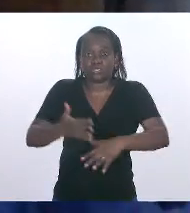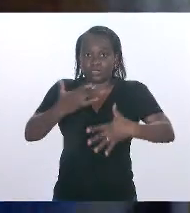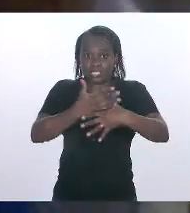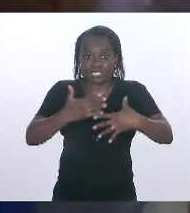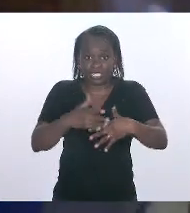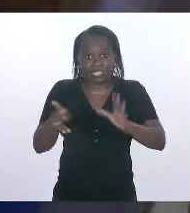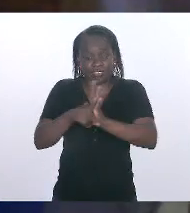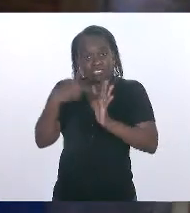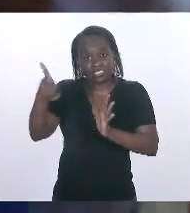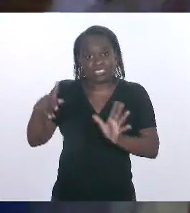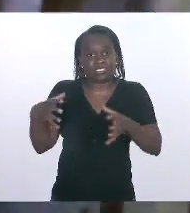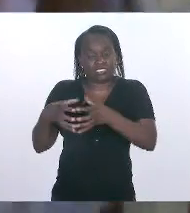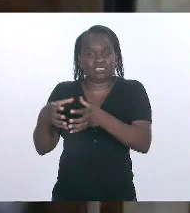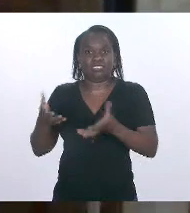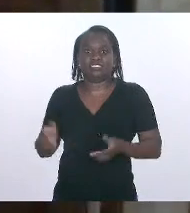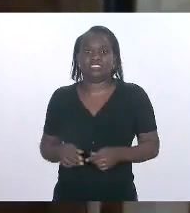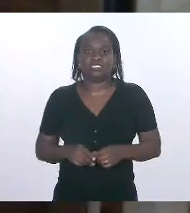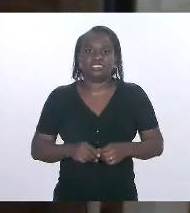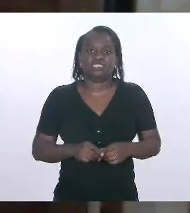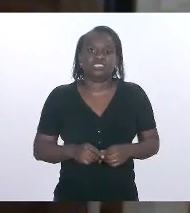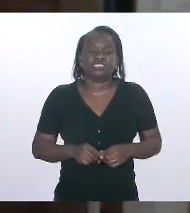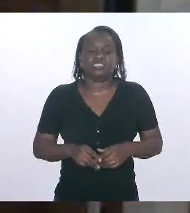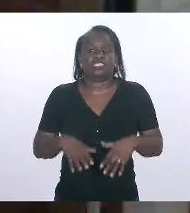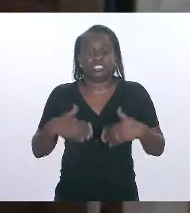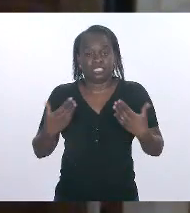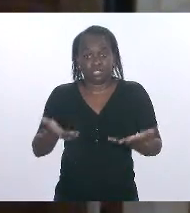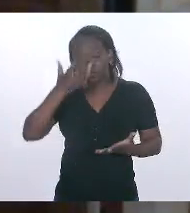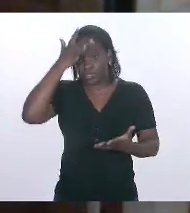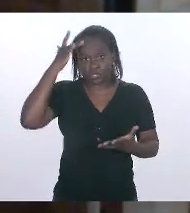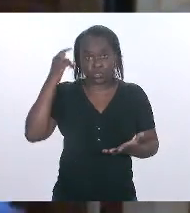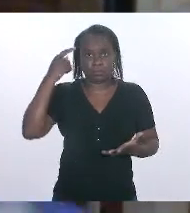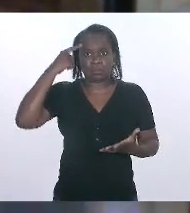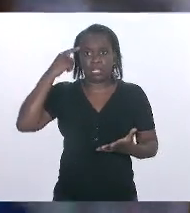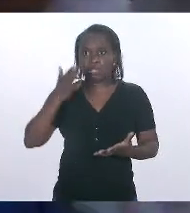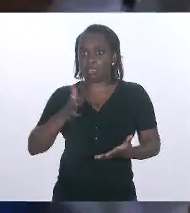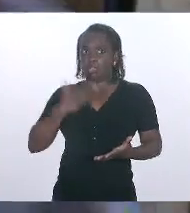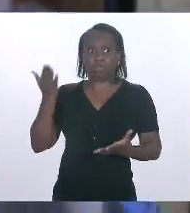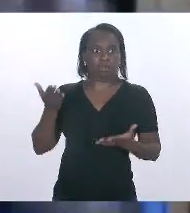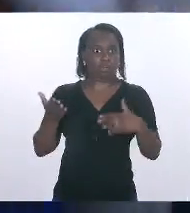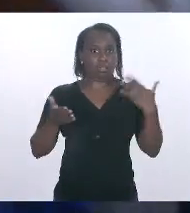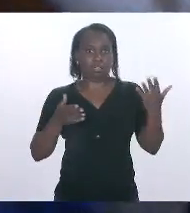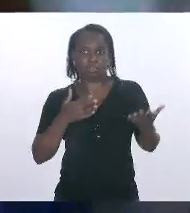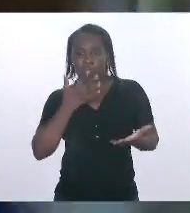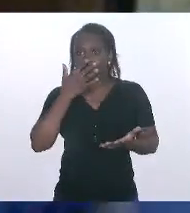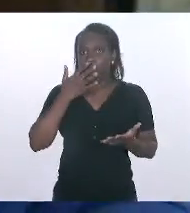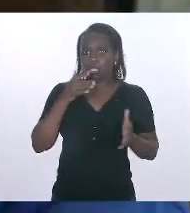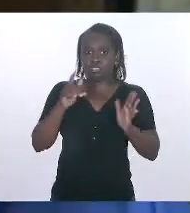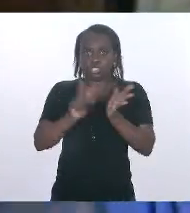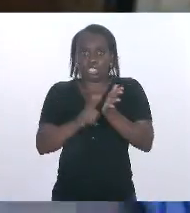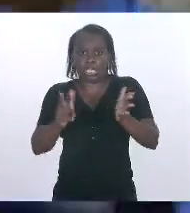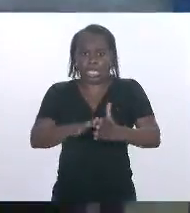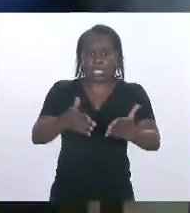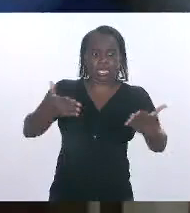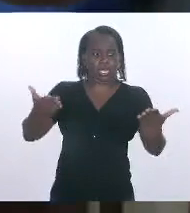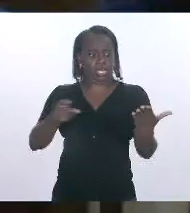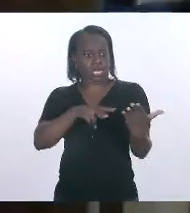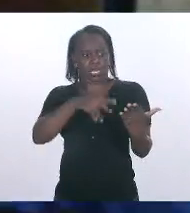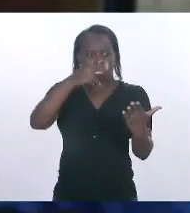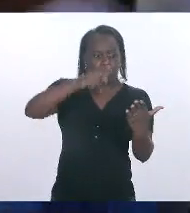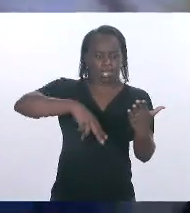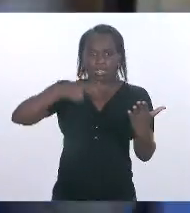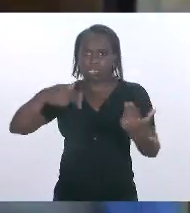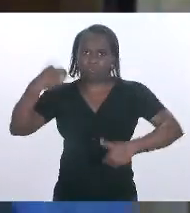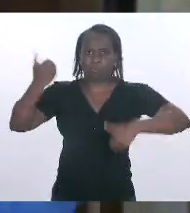do partido. Né? Então, as pessoas ficam assim surpresas com o que está com jornais, abrem páginas